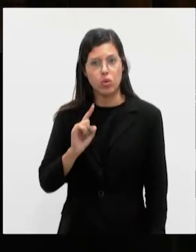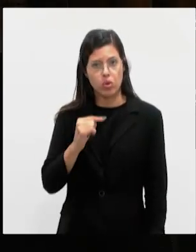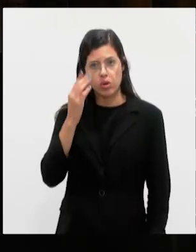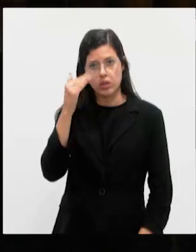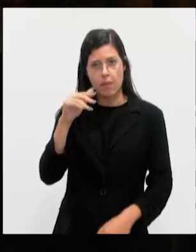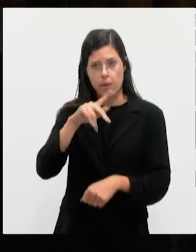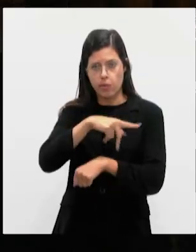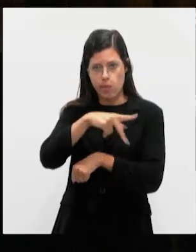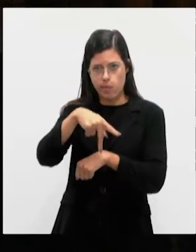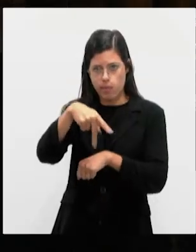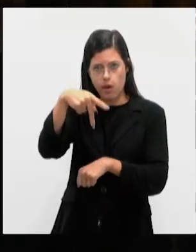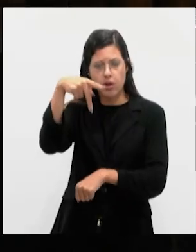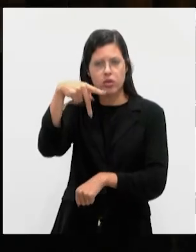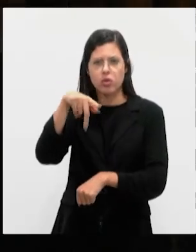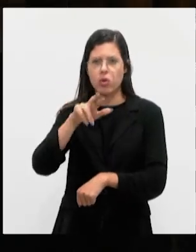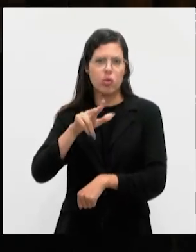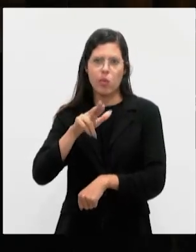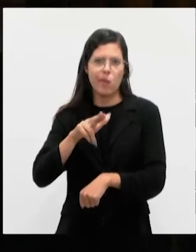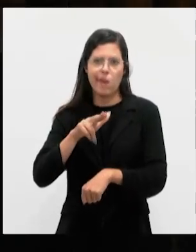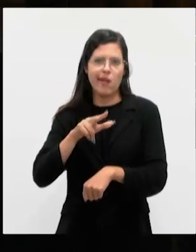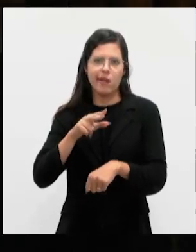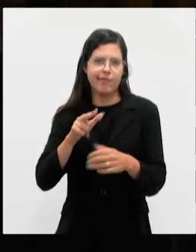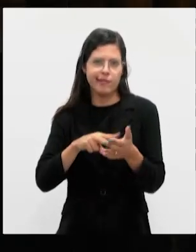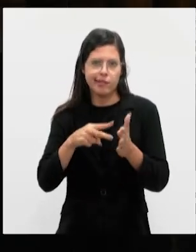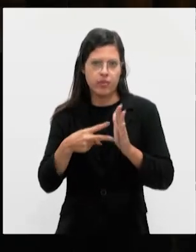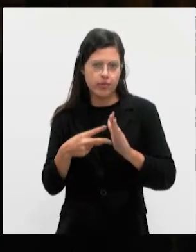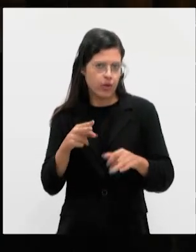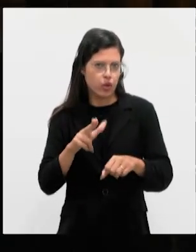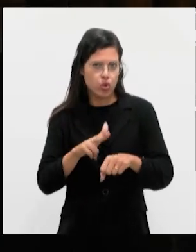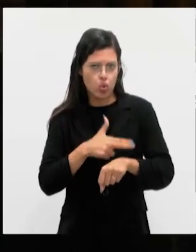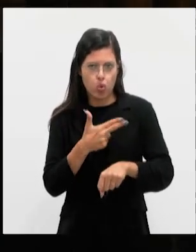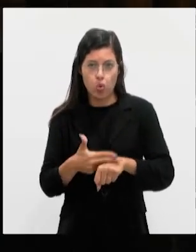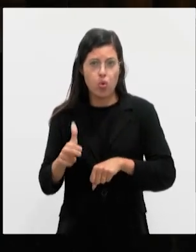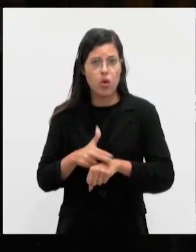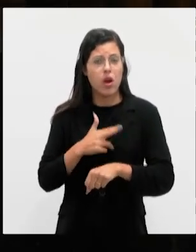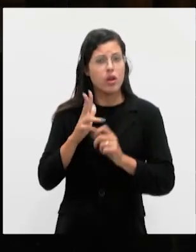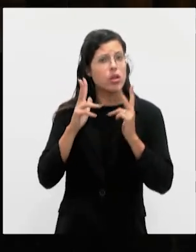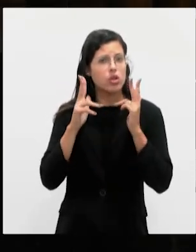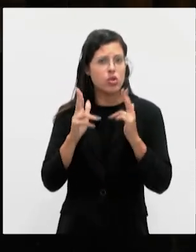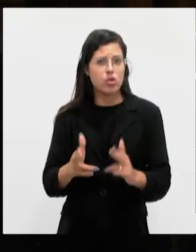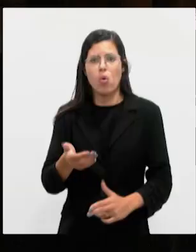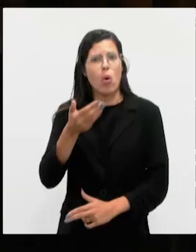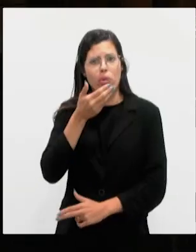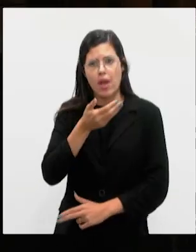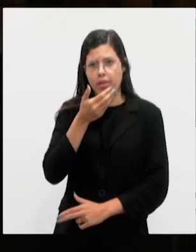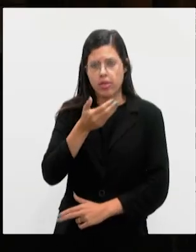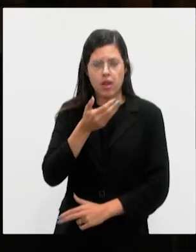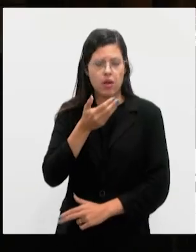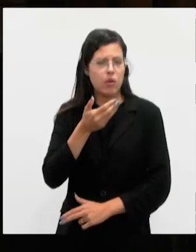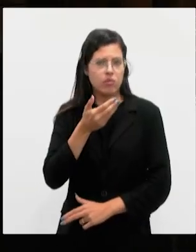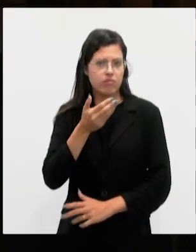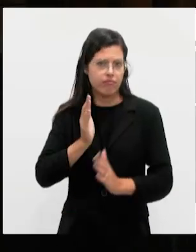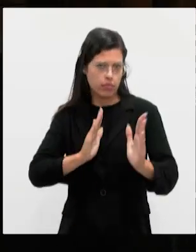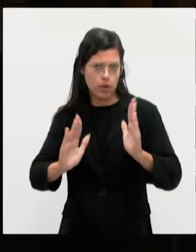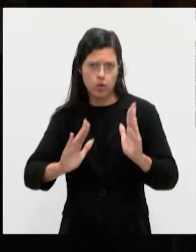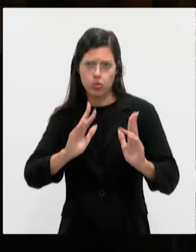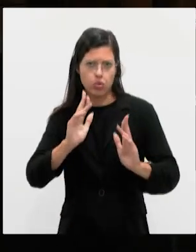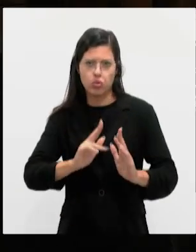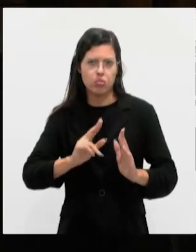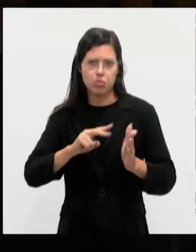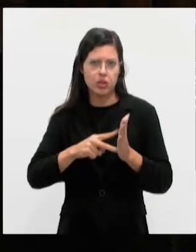Páscoa não é chocolate, assim como Natal não é Papai Noel, mas são as